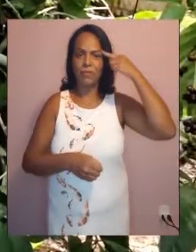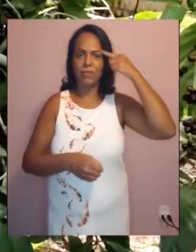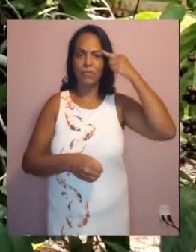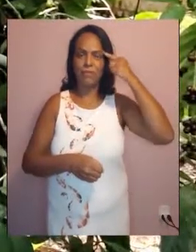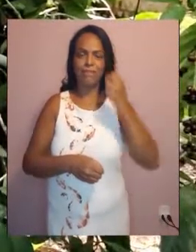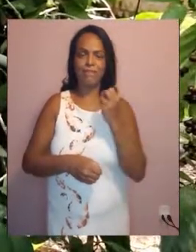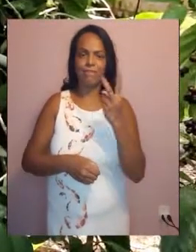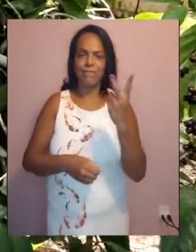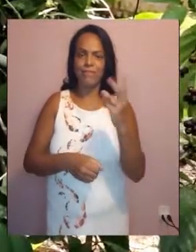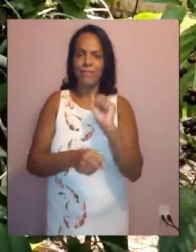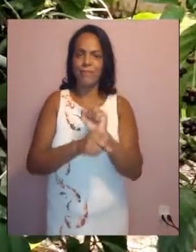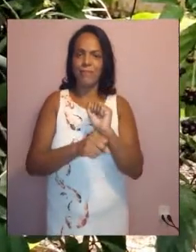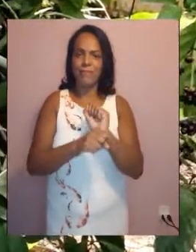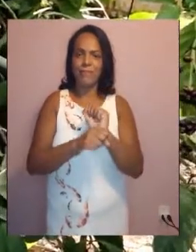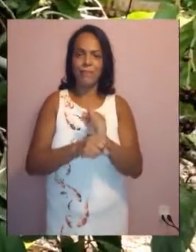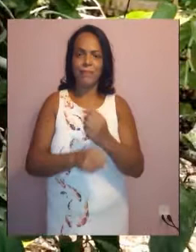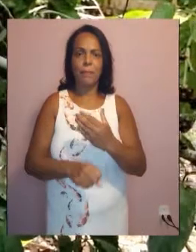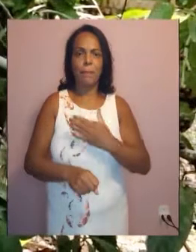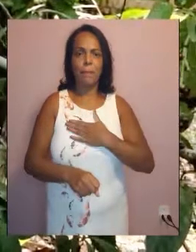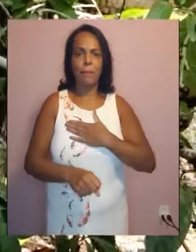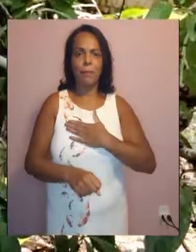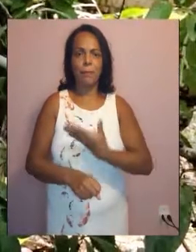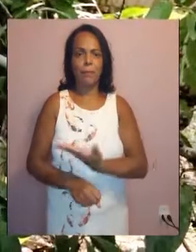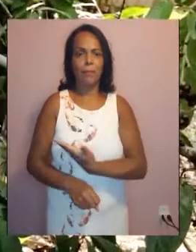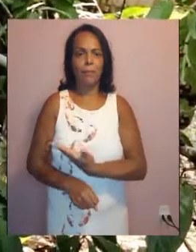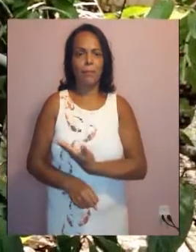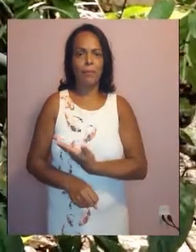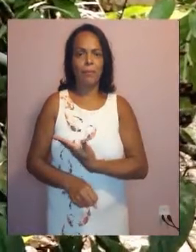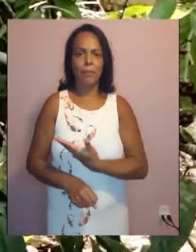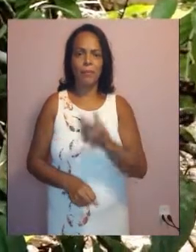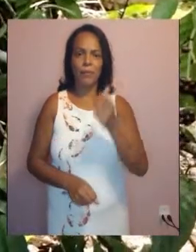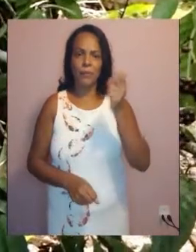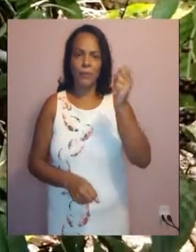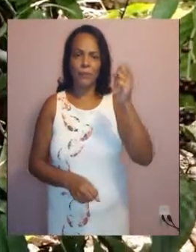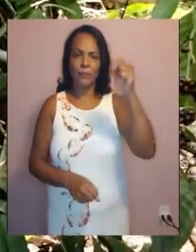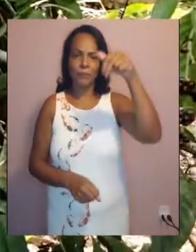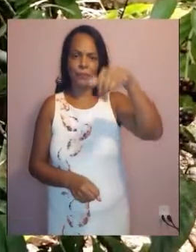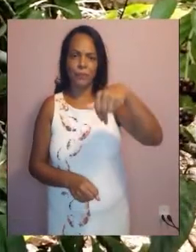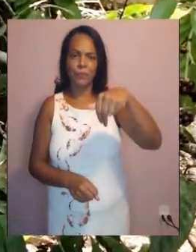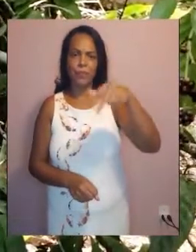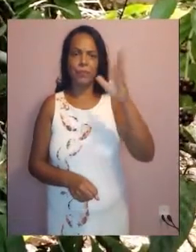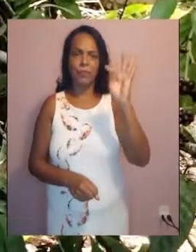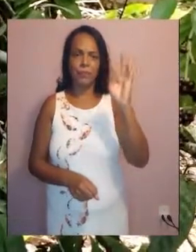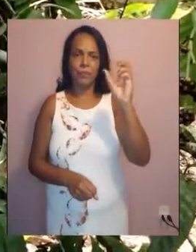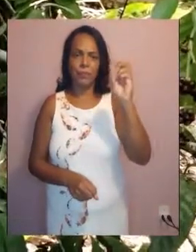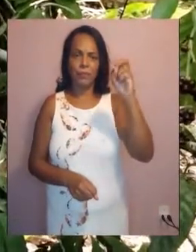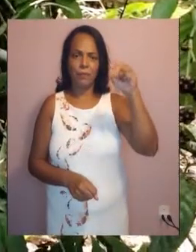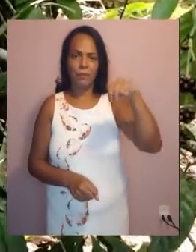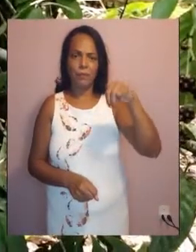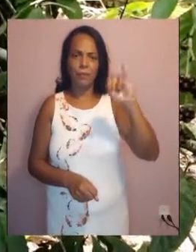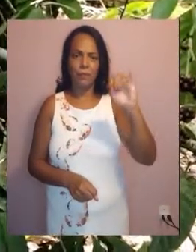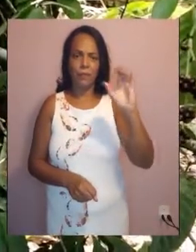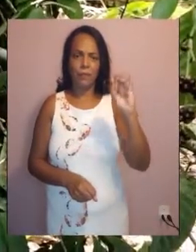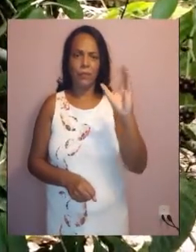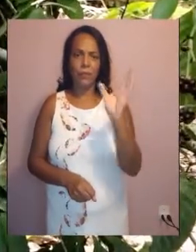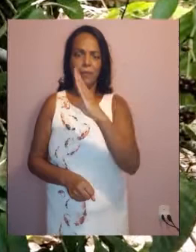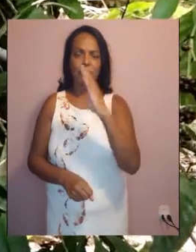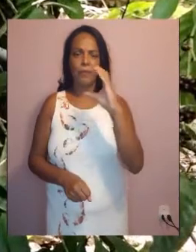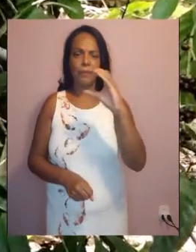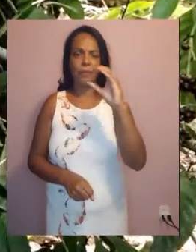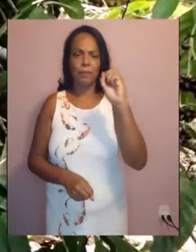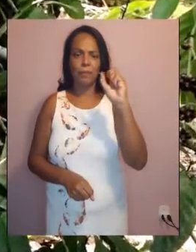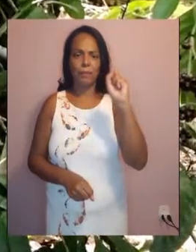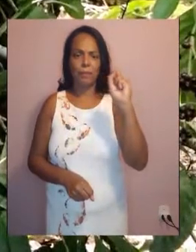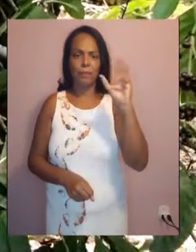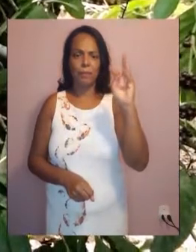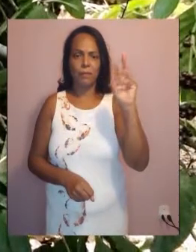voltar, porque aí ele sentiu receio. Ele disse, olha, estou aqui sozinho, não conheço essa bebida, vou